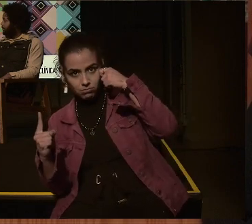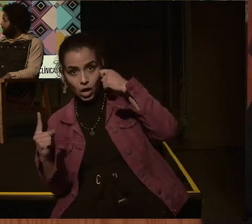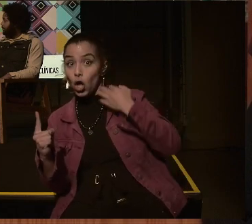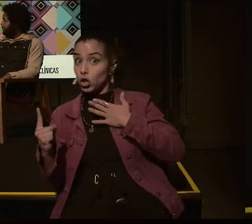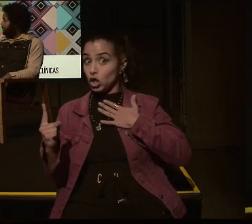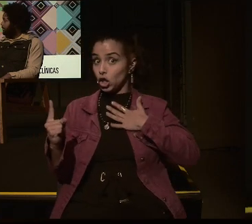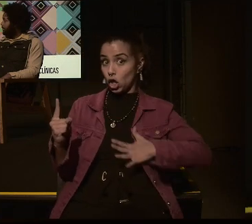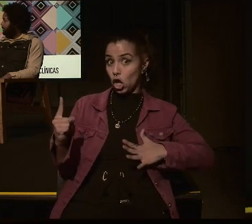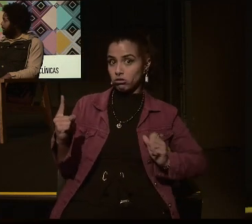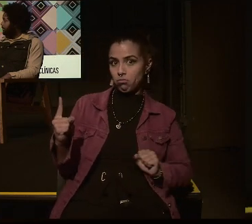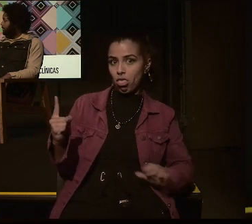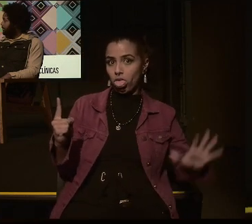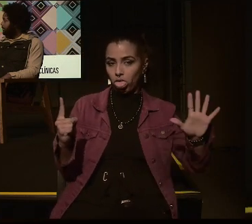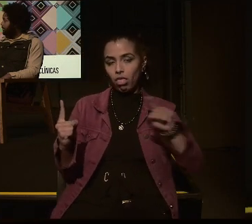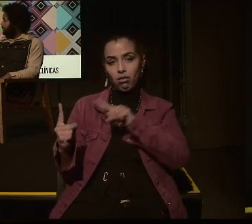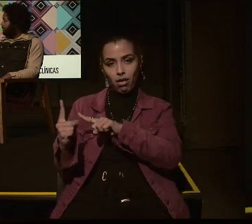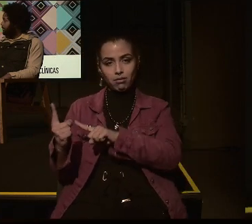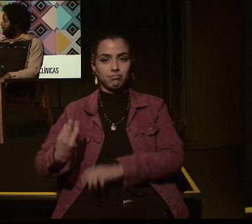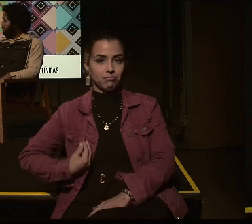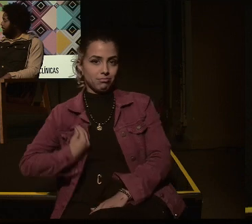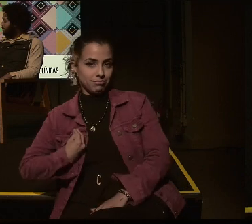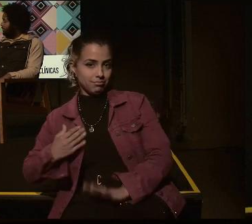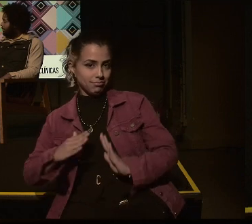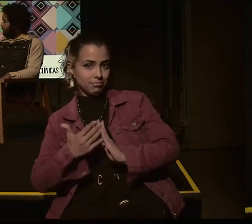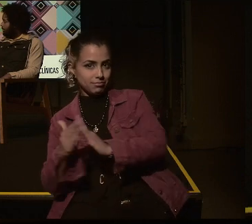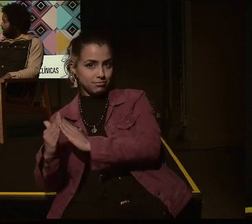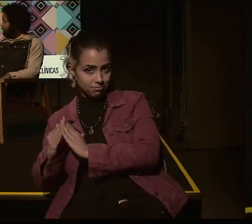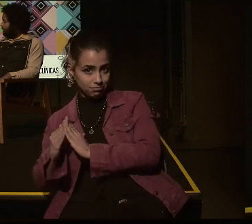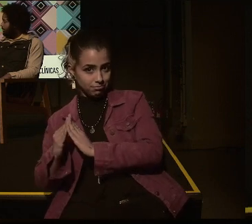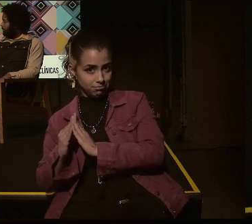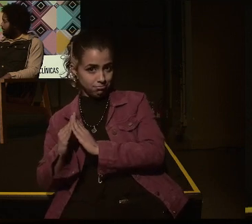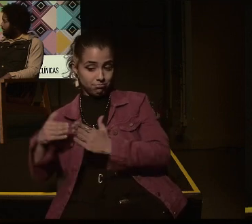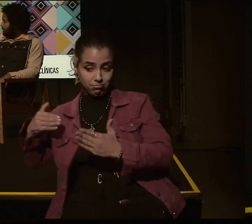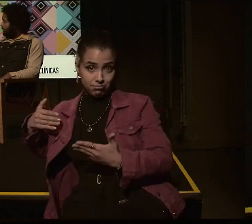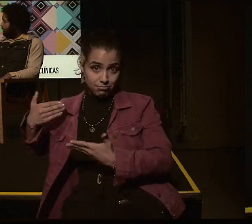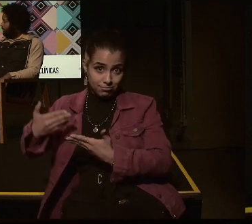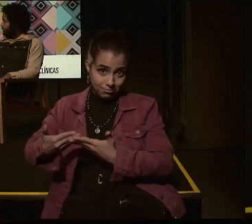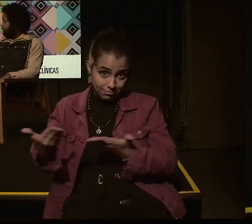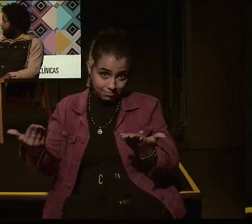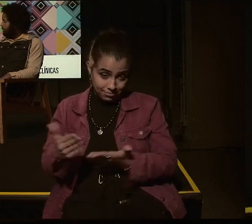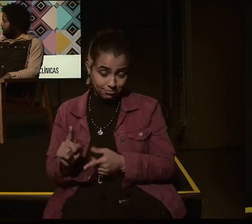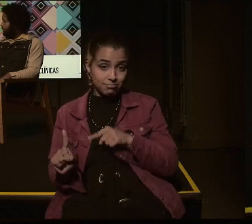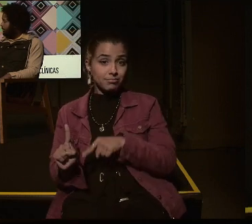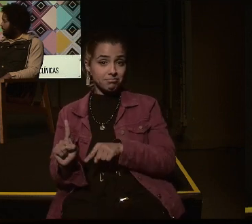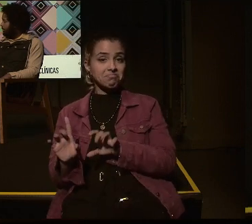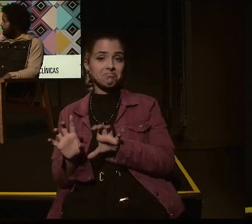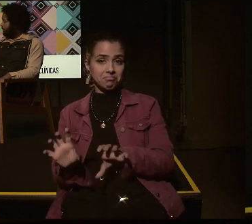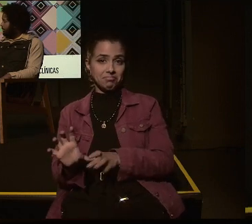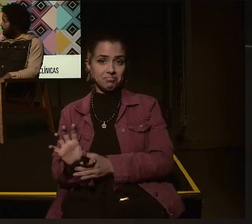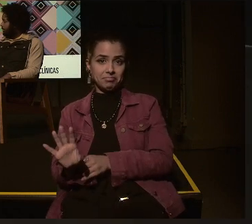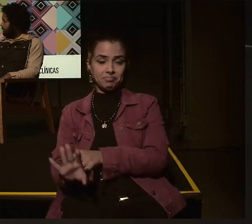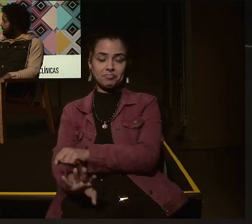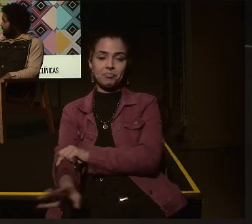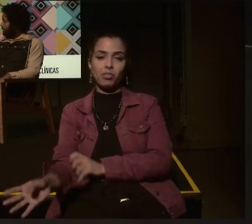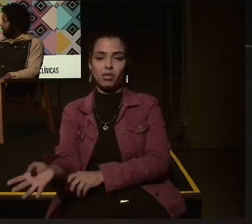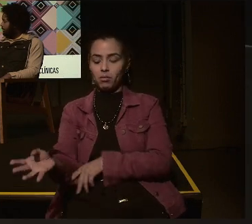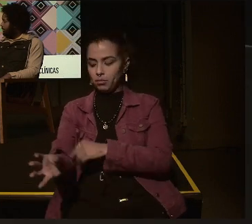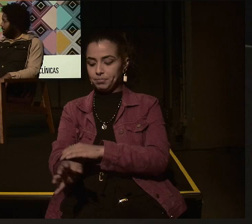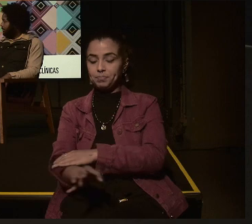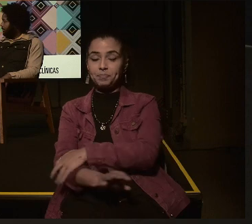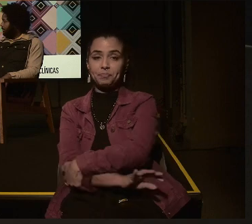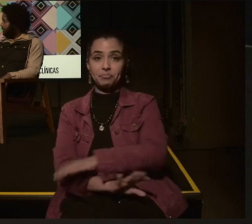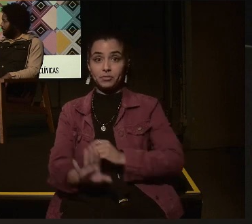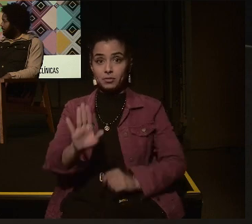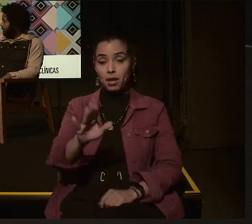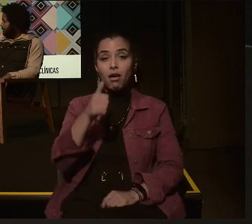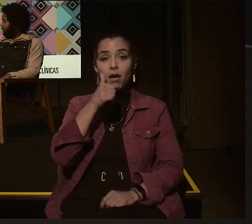E ela, esse ato dela continua. Porque fala assim, mas espera lá. A mãe dela é